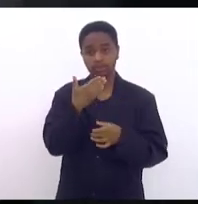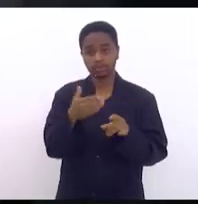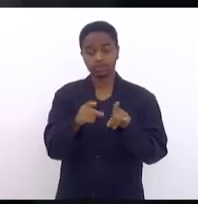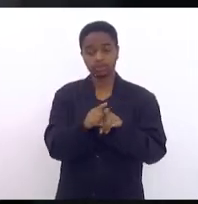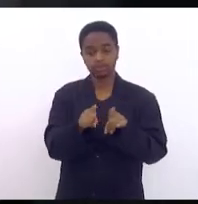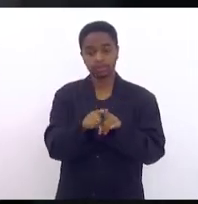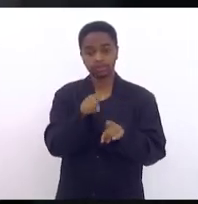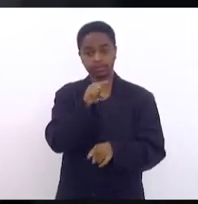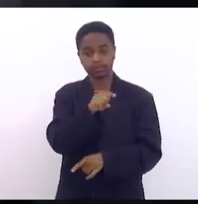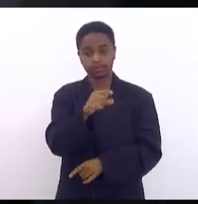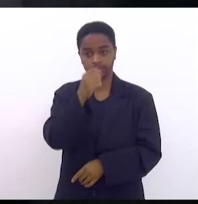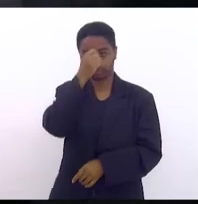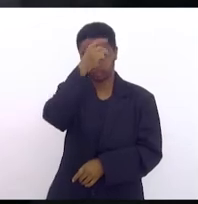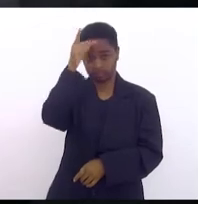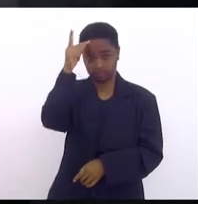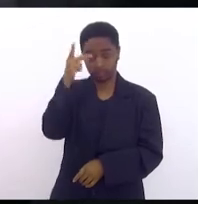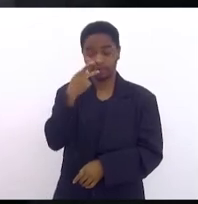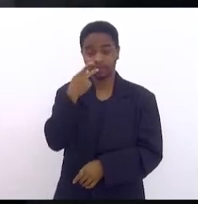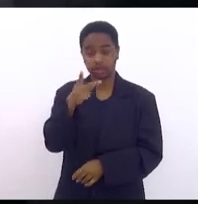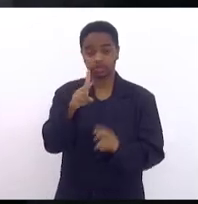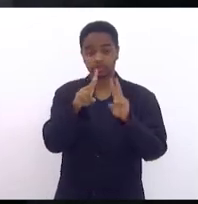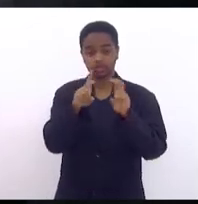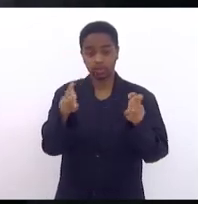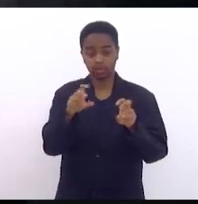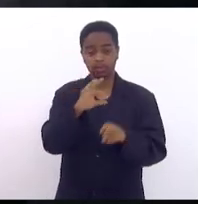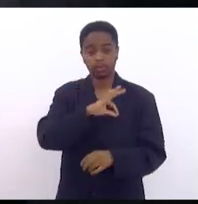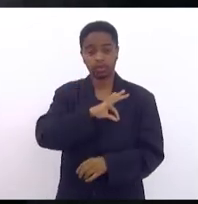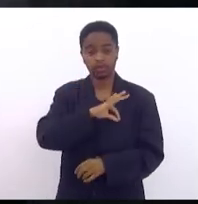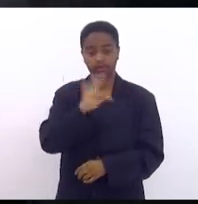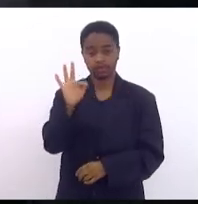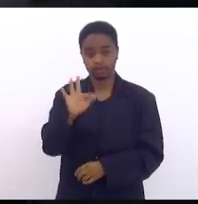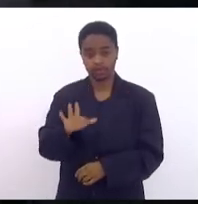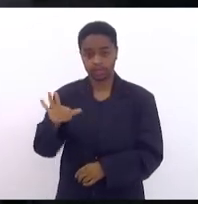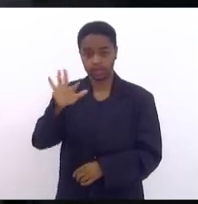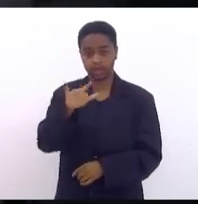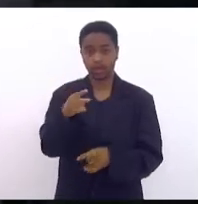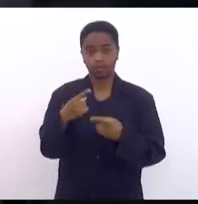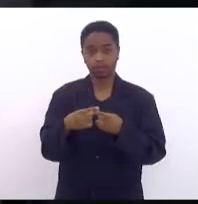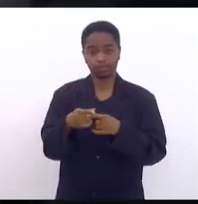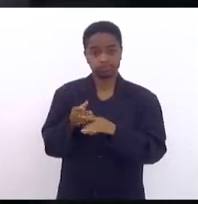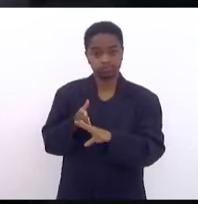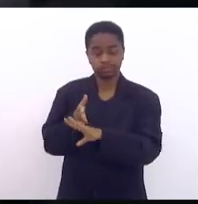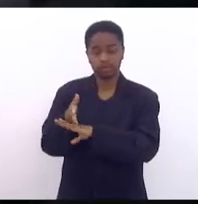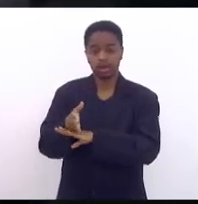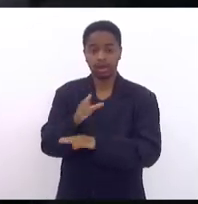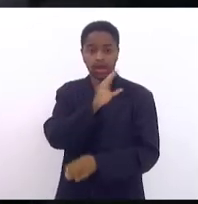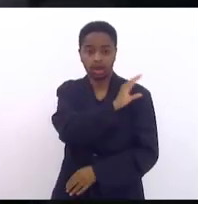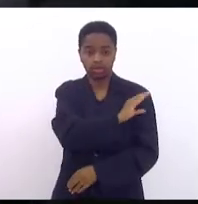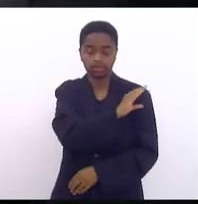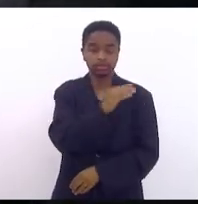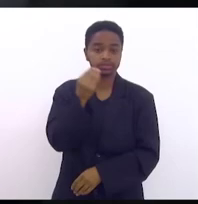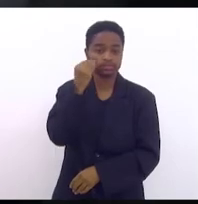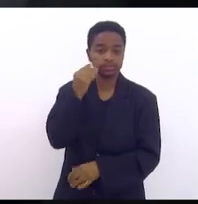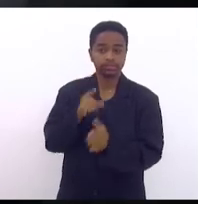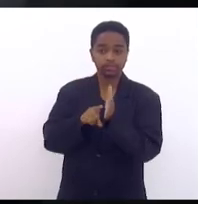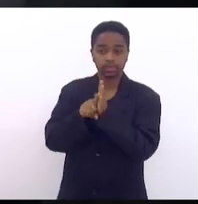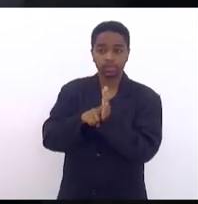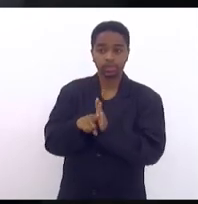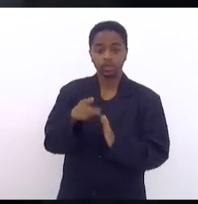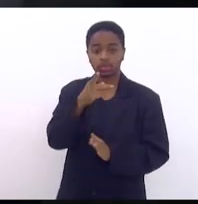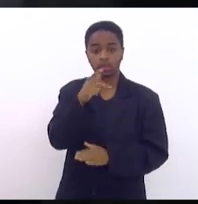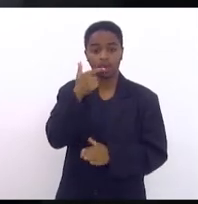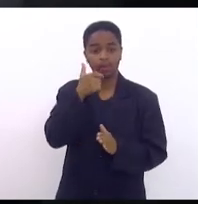senhor prefeito, que podia falar da PF, da Polícia Federal, que esteve em Campos para investigar um rombo que sua mãe cometeu de